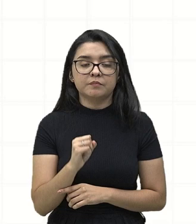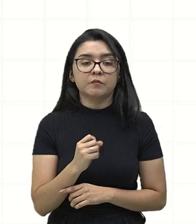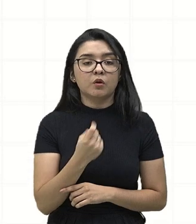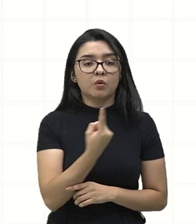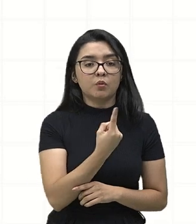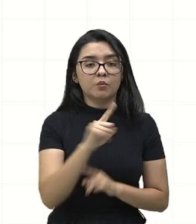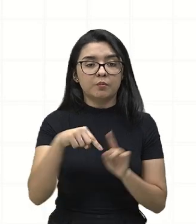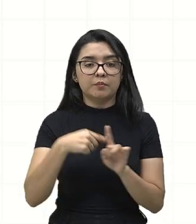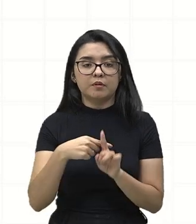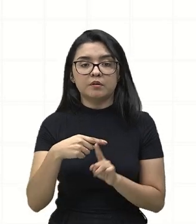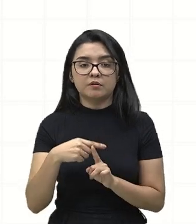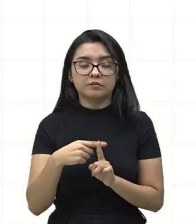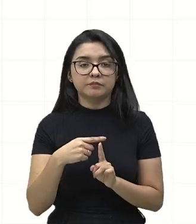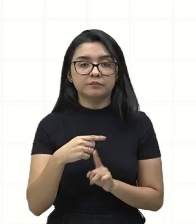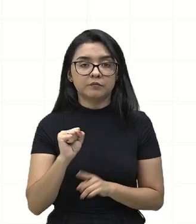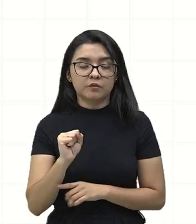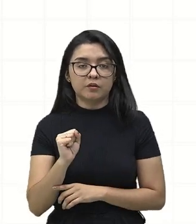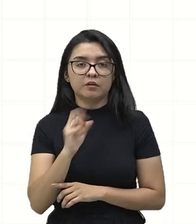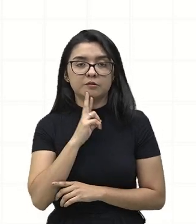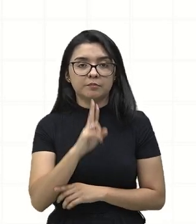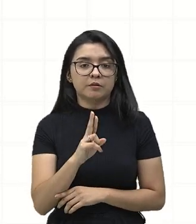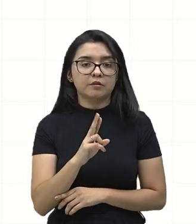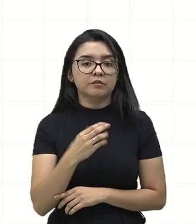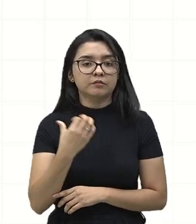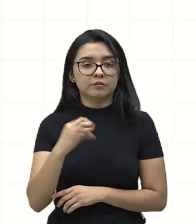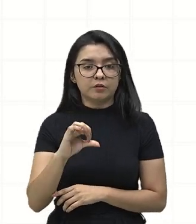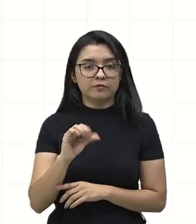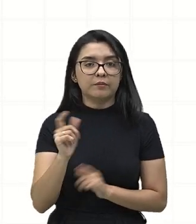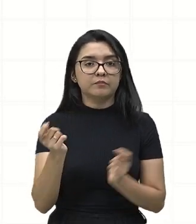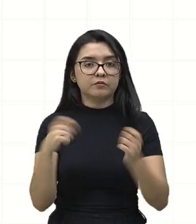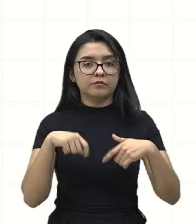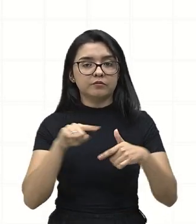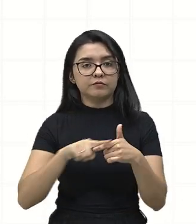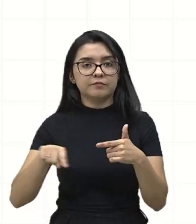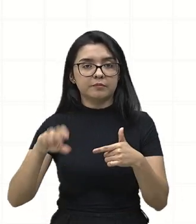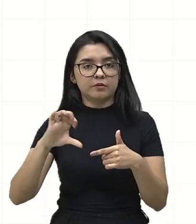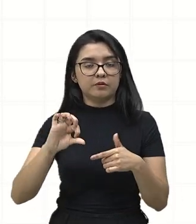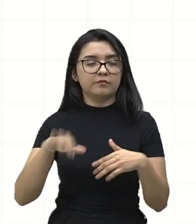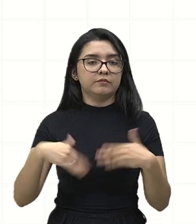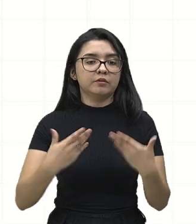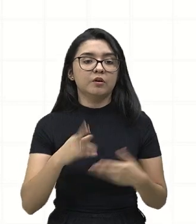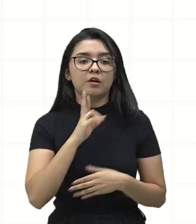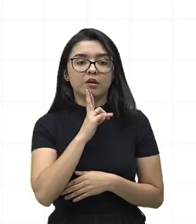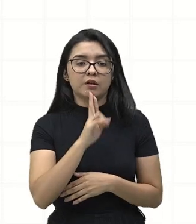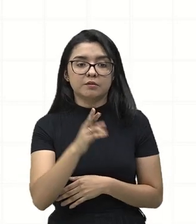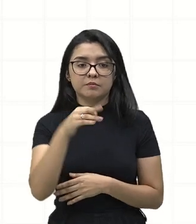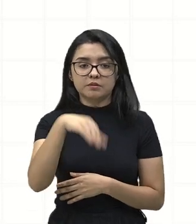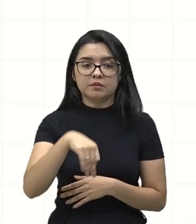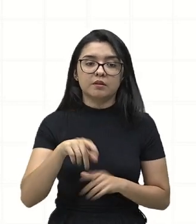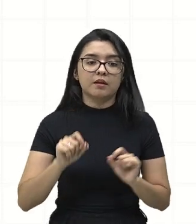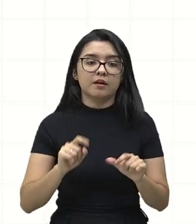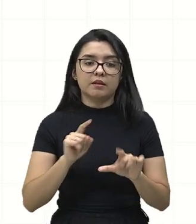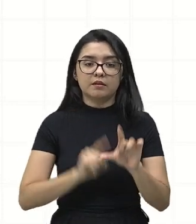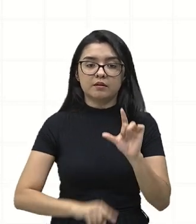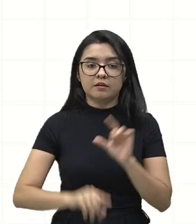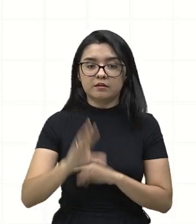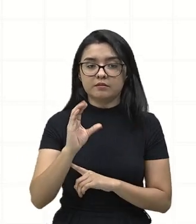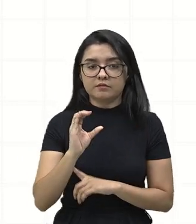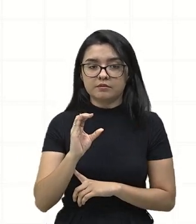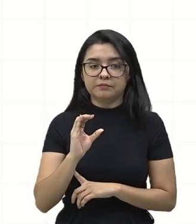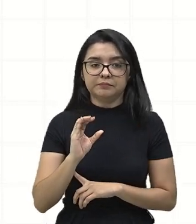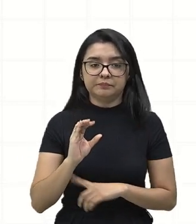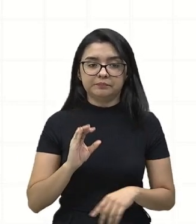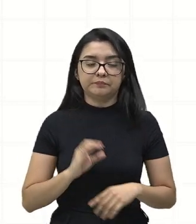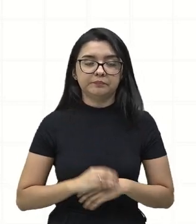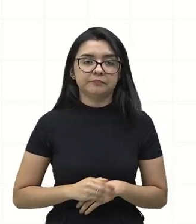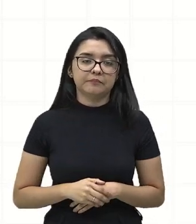8, 9, que é divisível por 9. Então, a nossa resposta correta é a alternativa